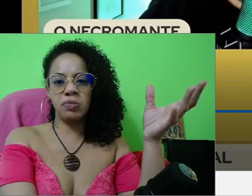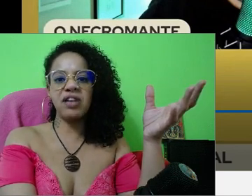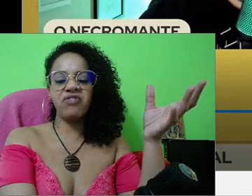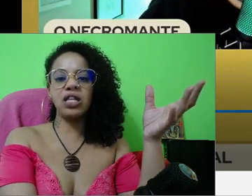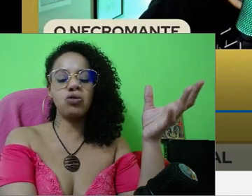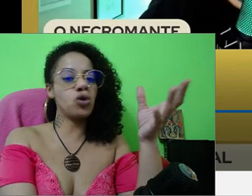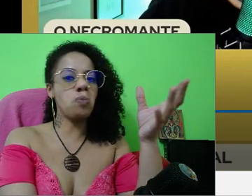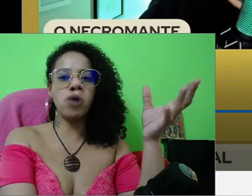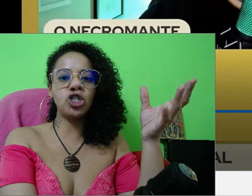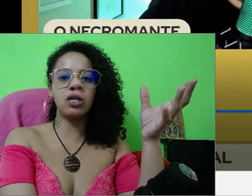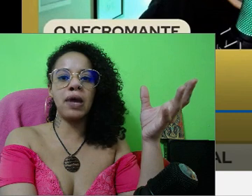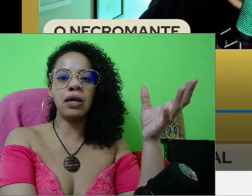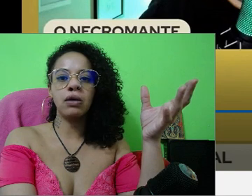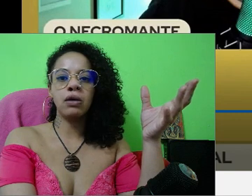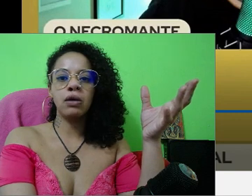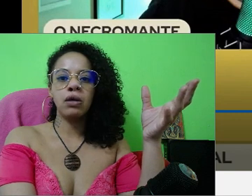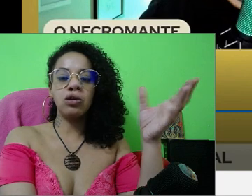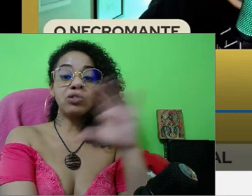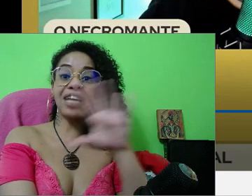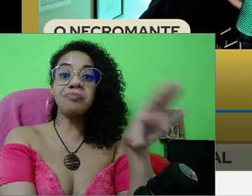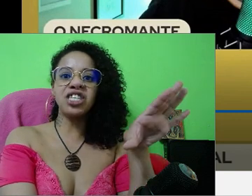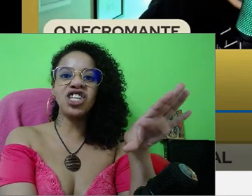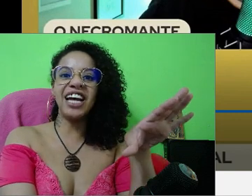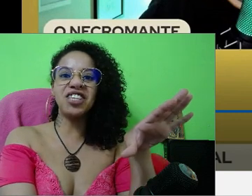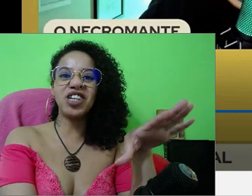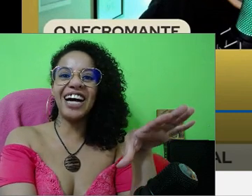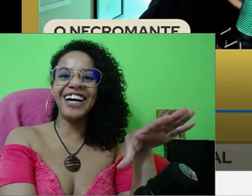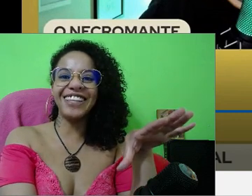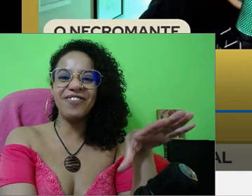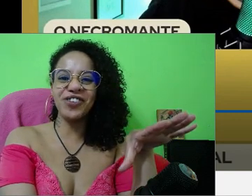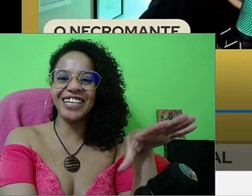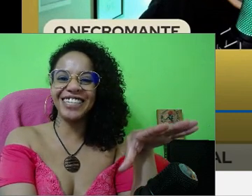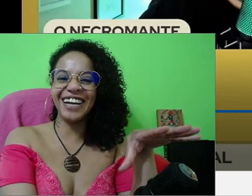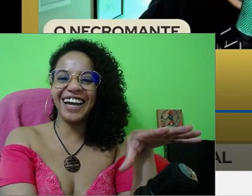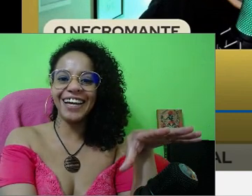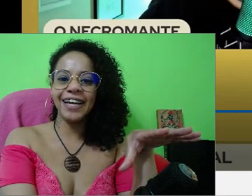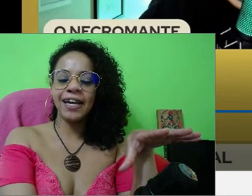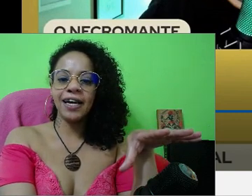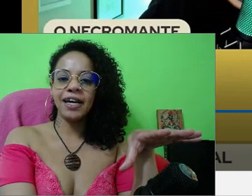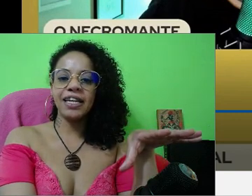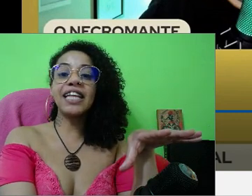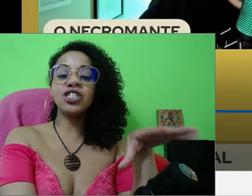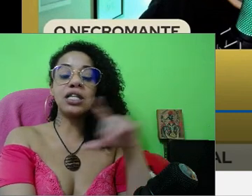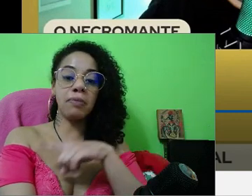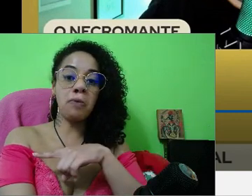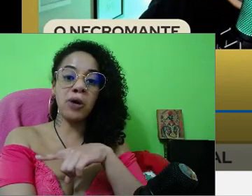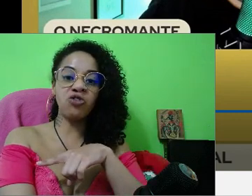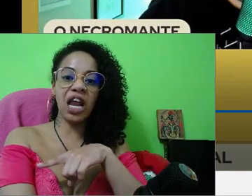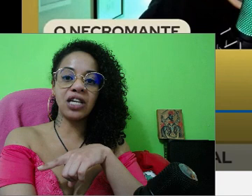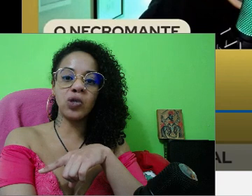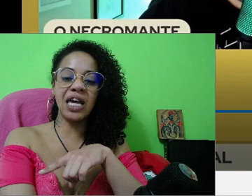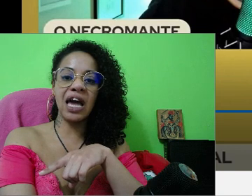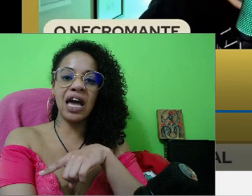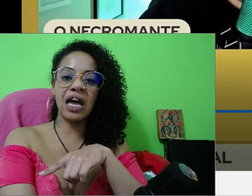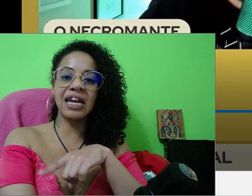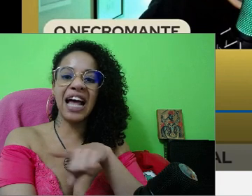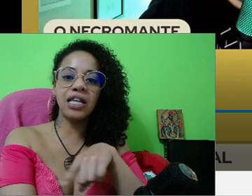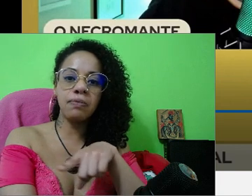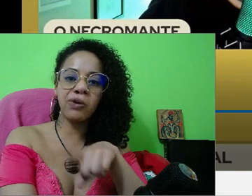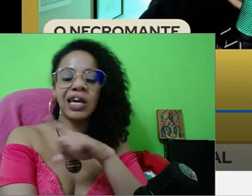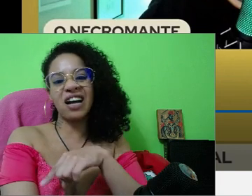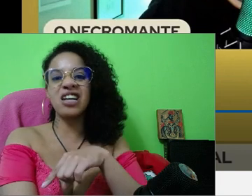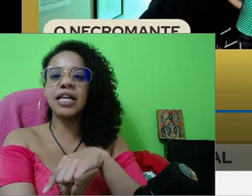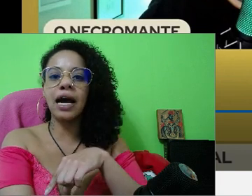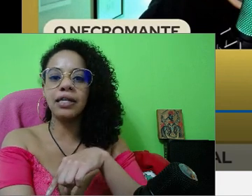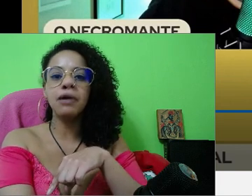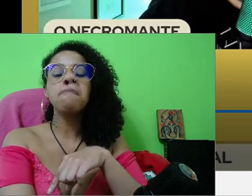tô me defendendo não pode também não tem mais direito né defesa né entendi também não pode falar que isso aí é